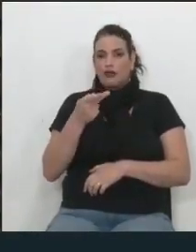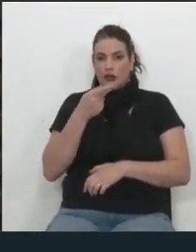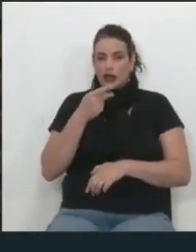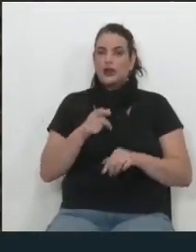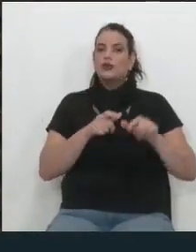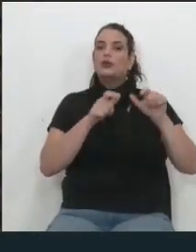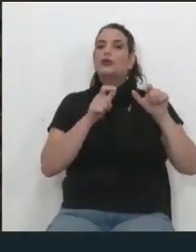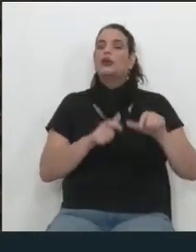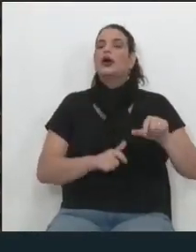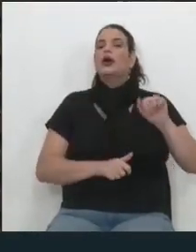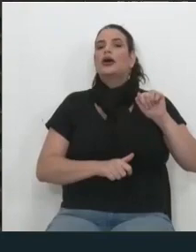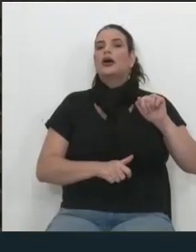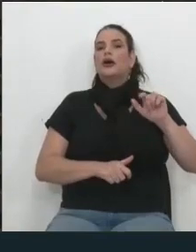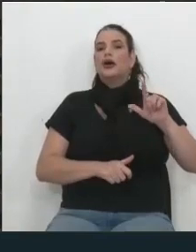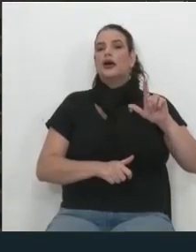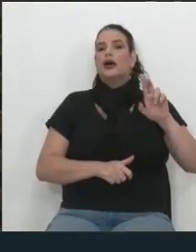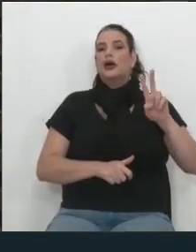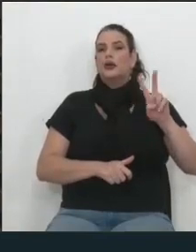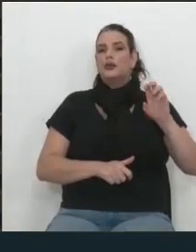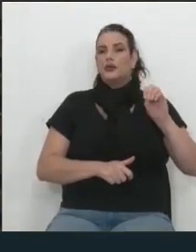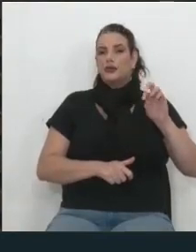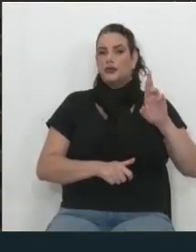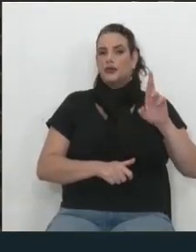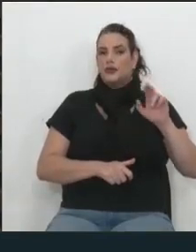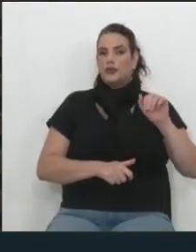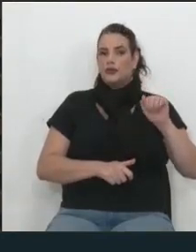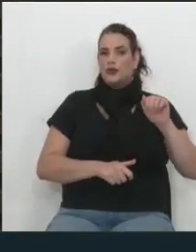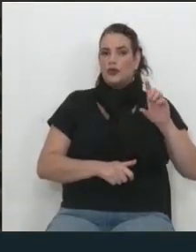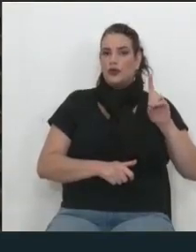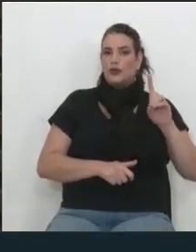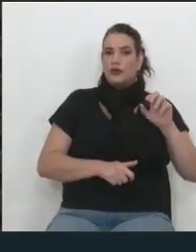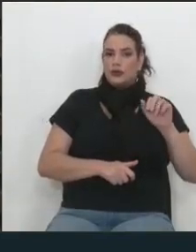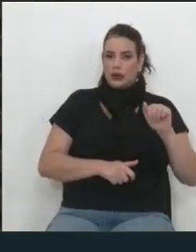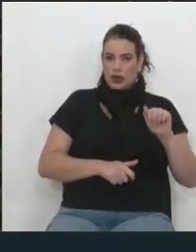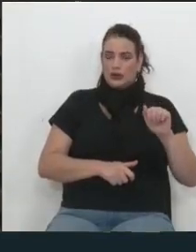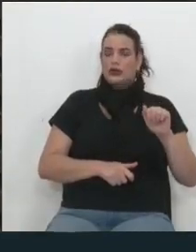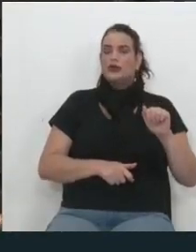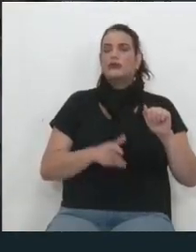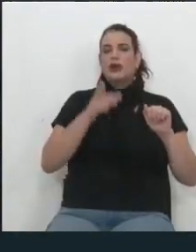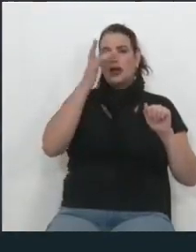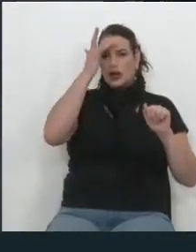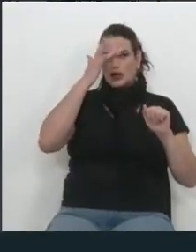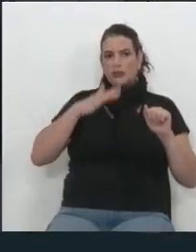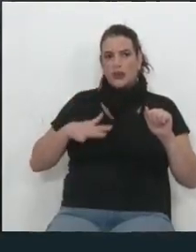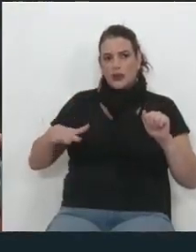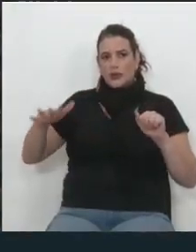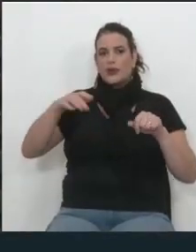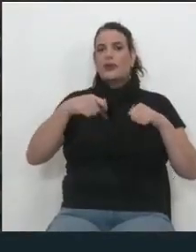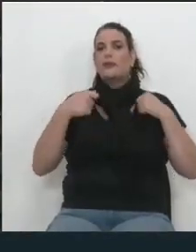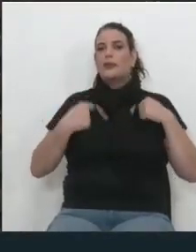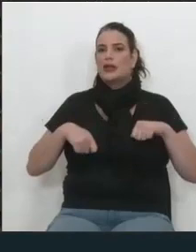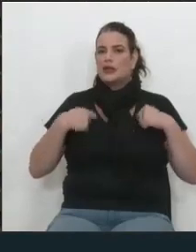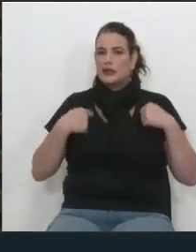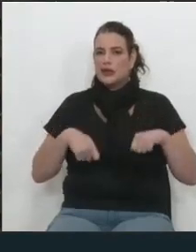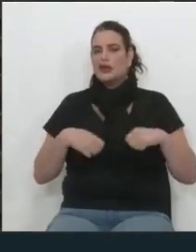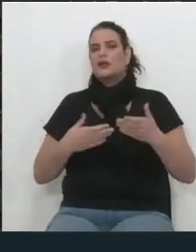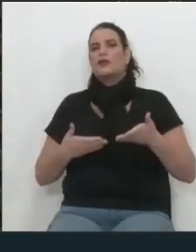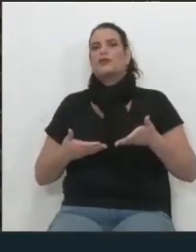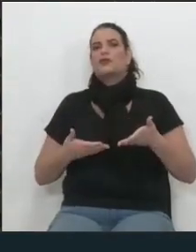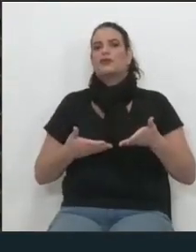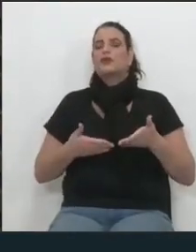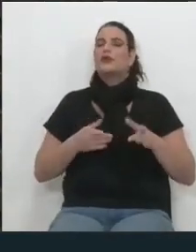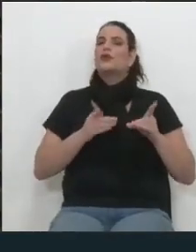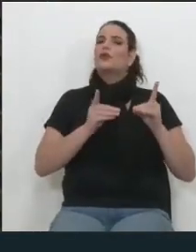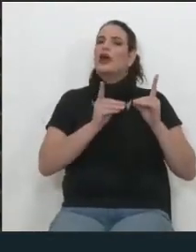Alvorada, que as pessoas precisam, necessitam de um